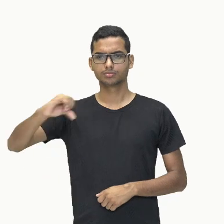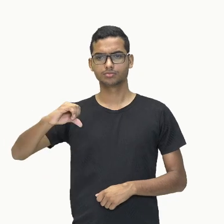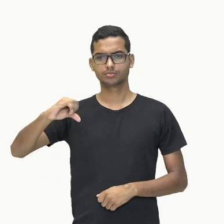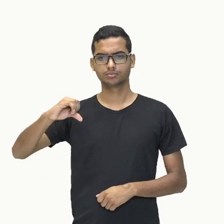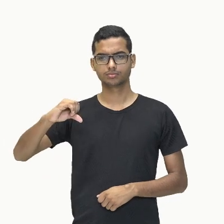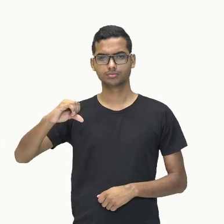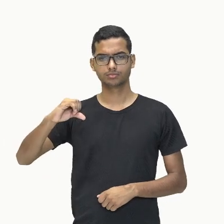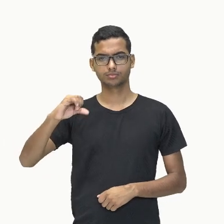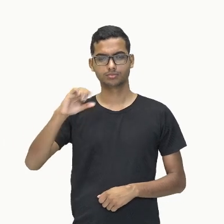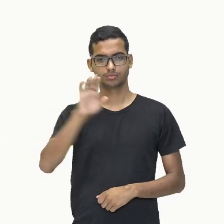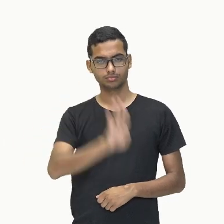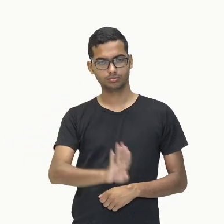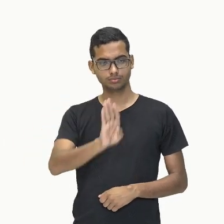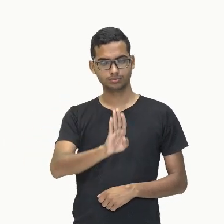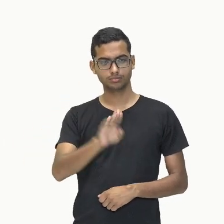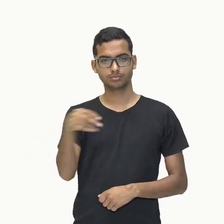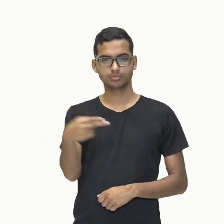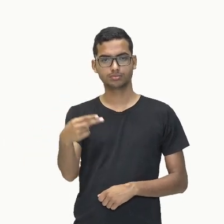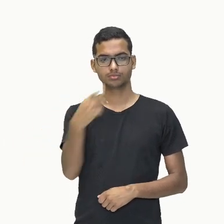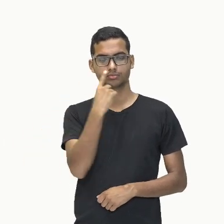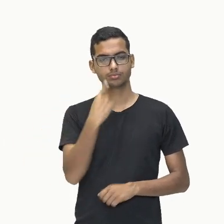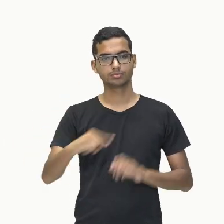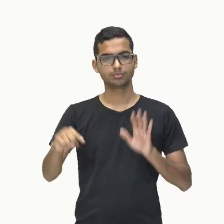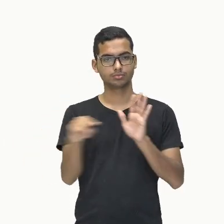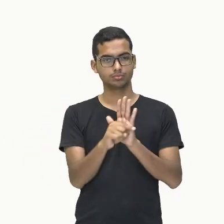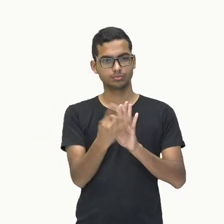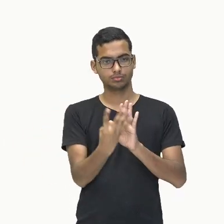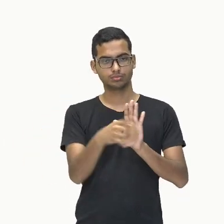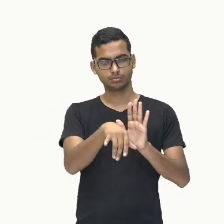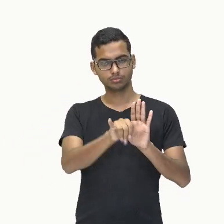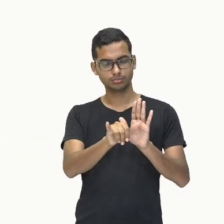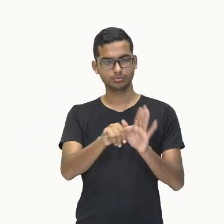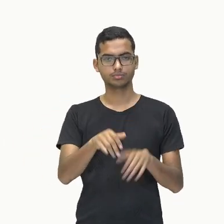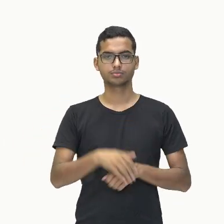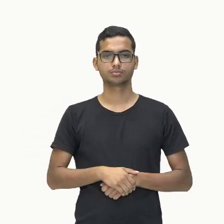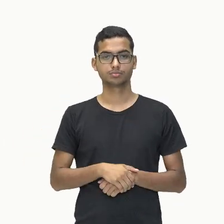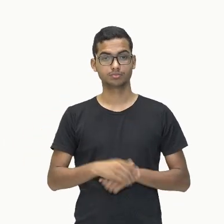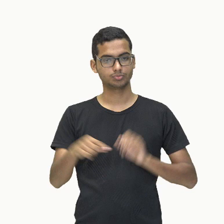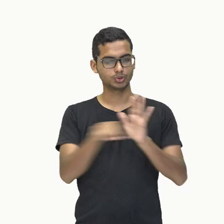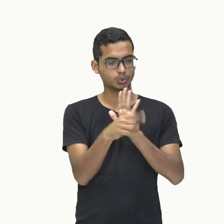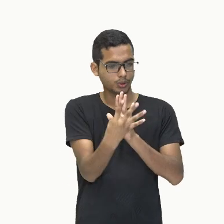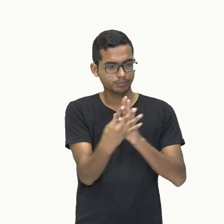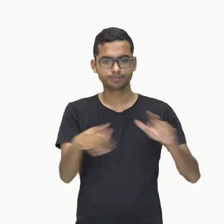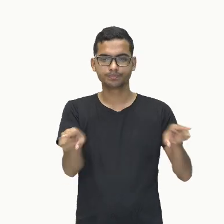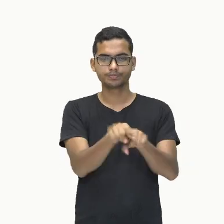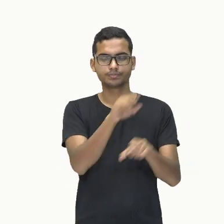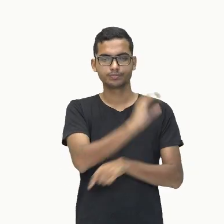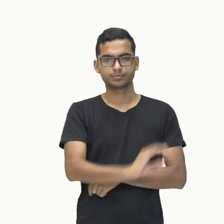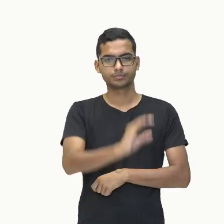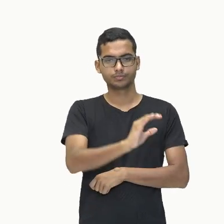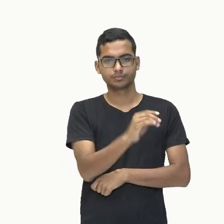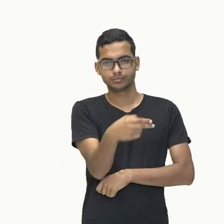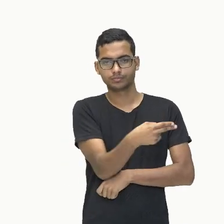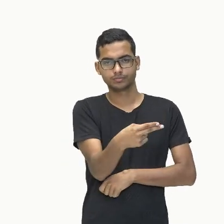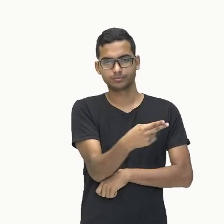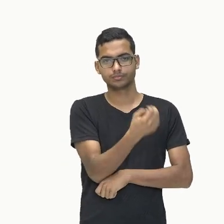O B é aquele que acompanha Y, então nesse caso aqui vai ser menos 4. E o C é esse aqui,